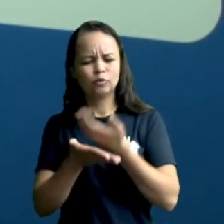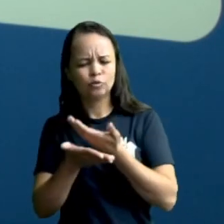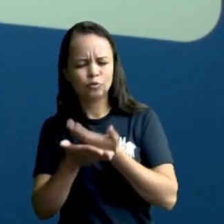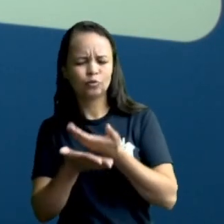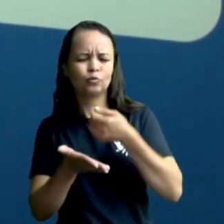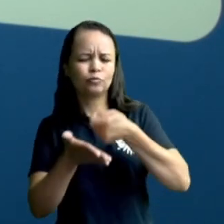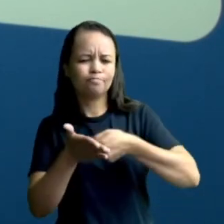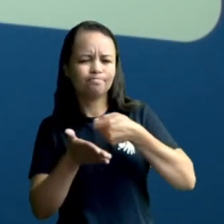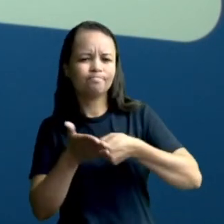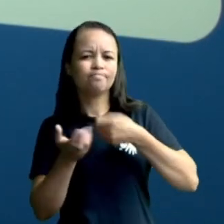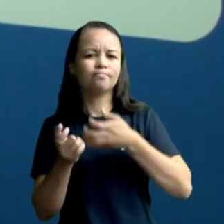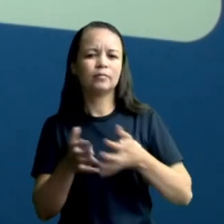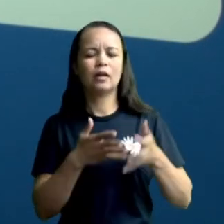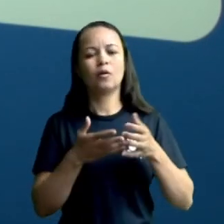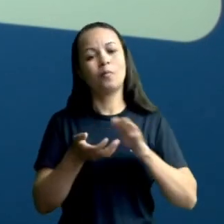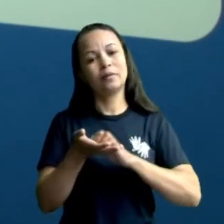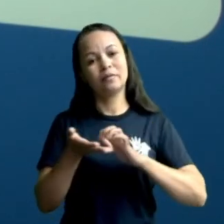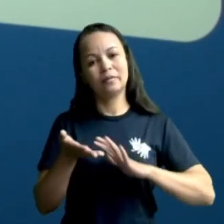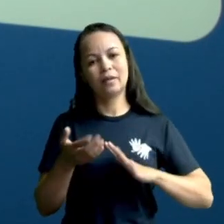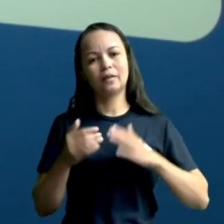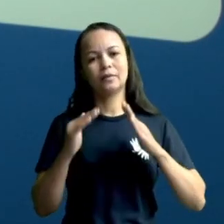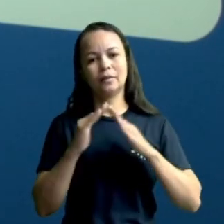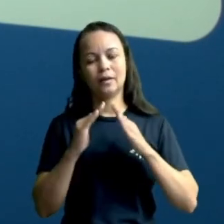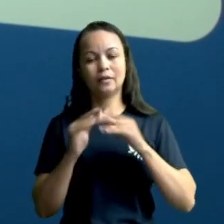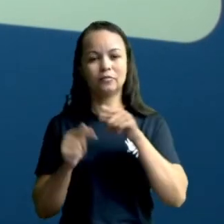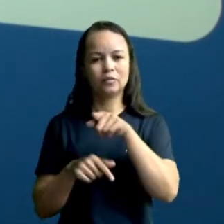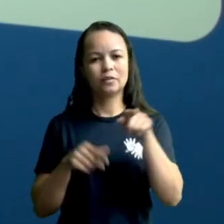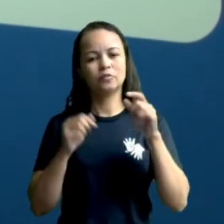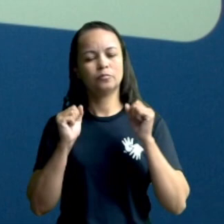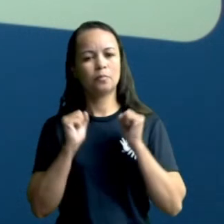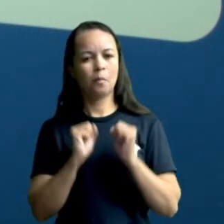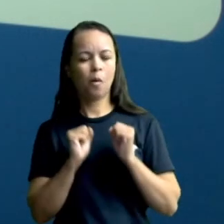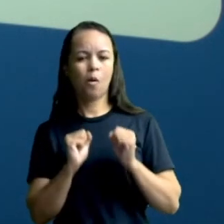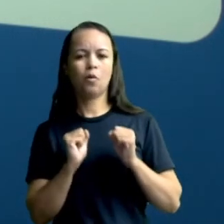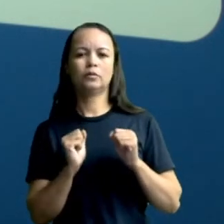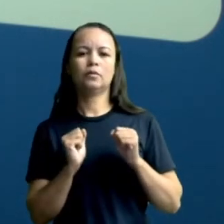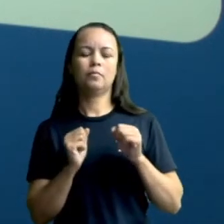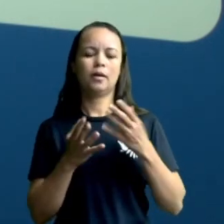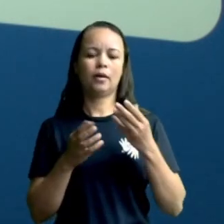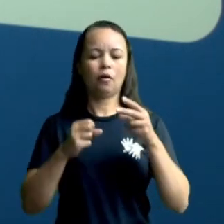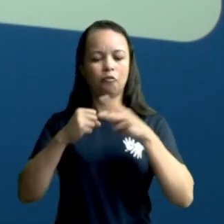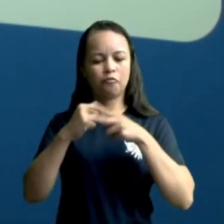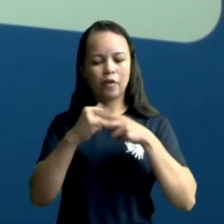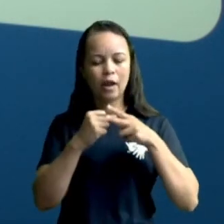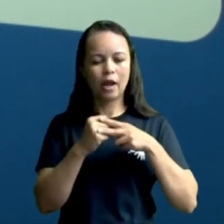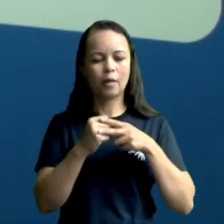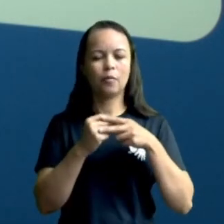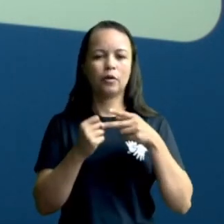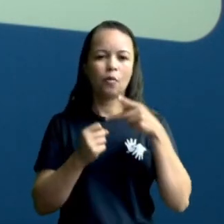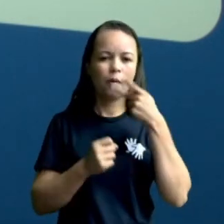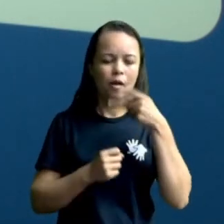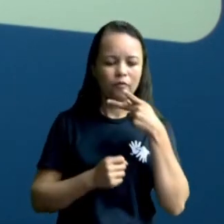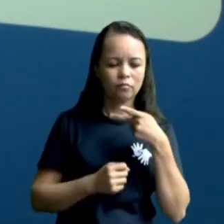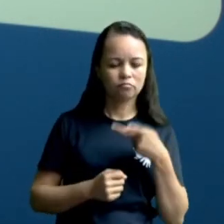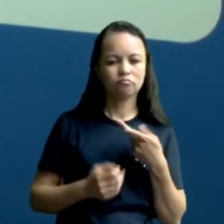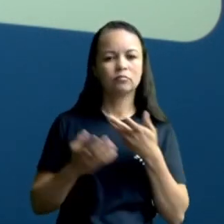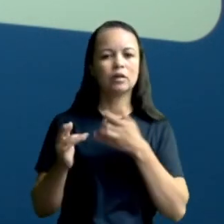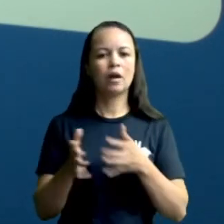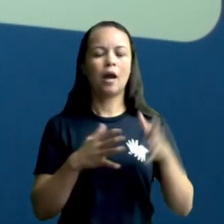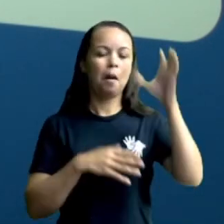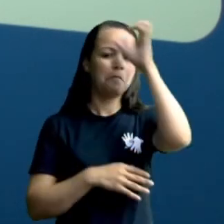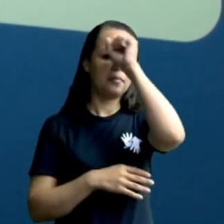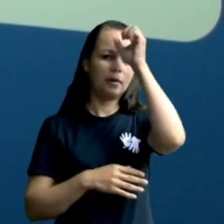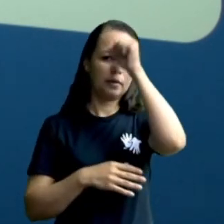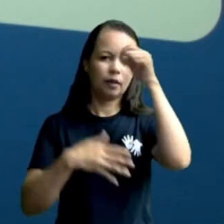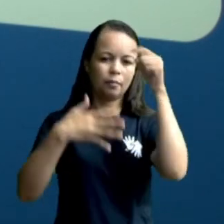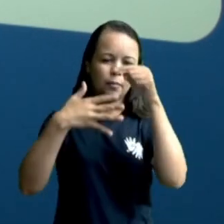dediquem, estudem, como tarefinha de casa. Vocês podem pegar esses verbos e irem conjugando para aprender essa